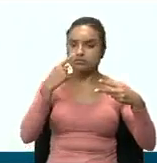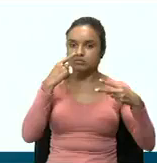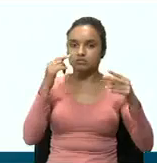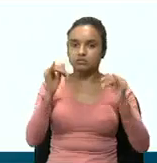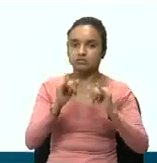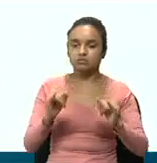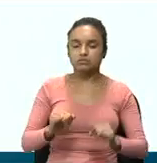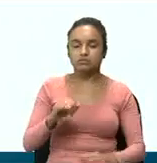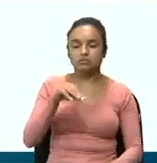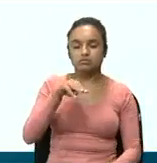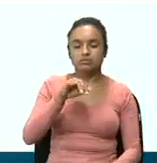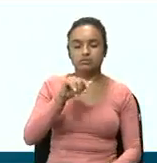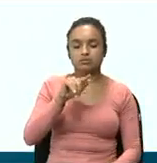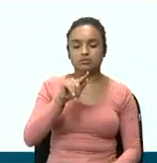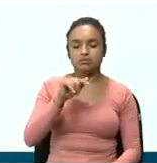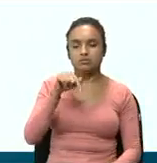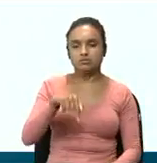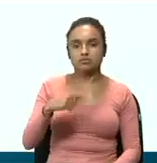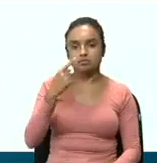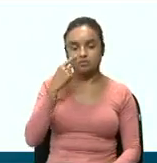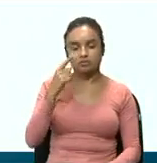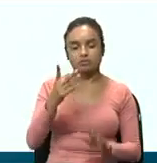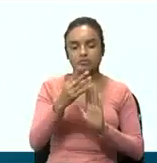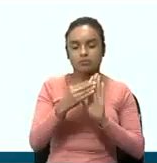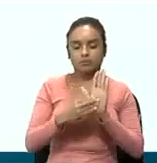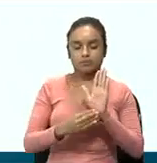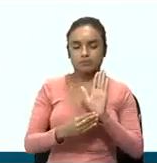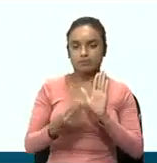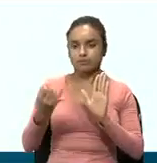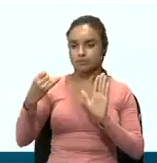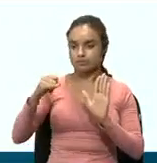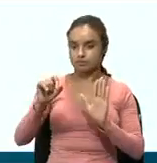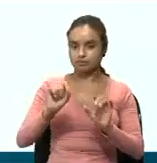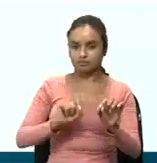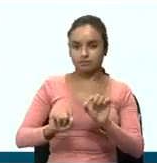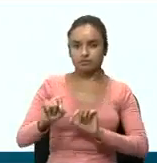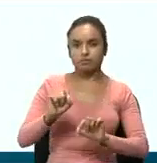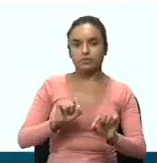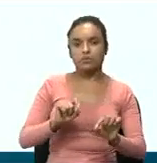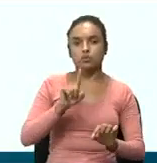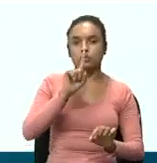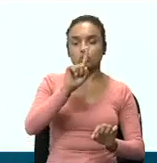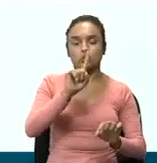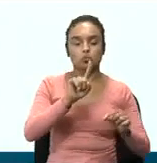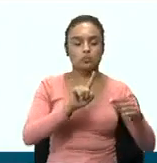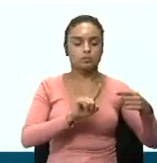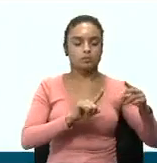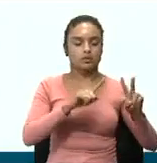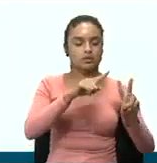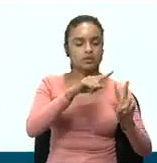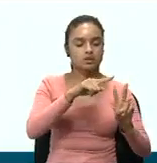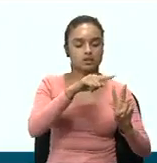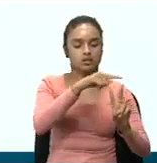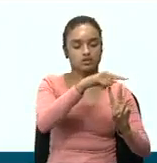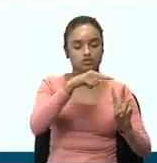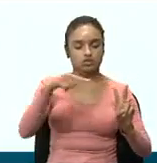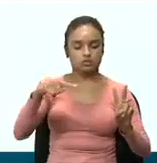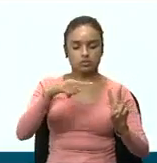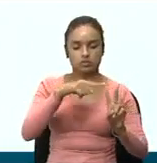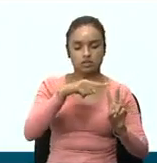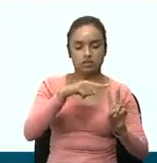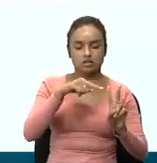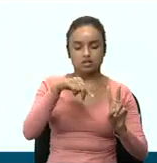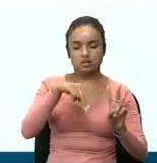temos agora aqui no quadro? Será que 1 sobre raiz de n é maior ou é menor que 1